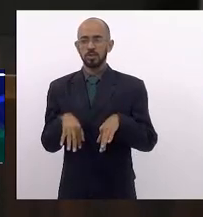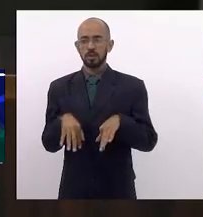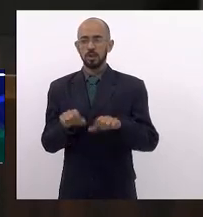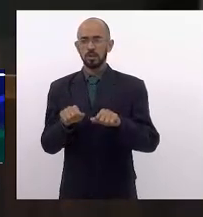e acessar